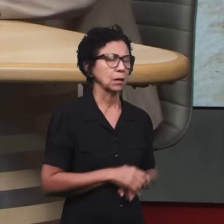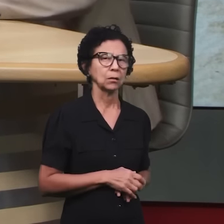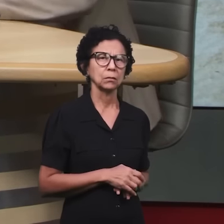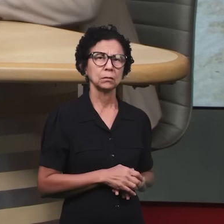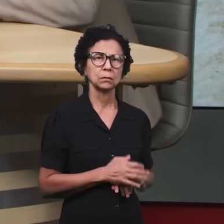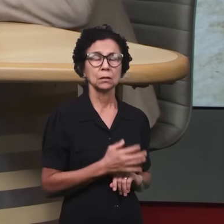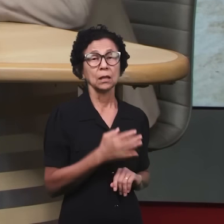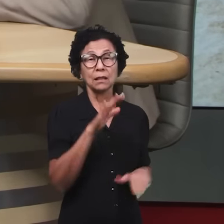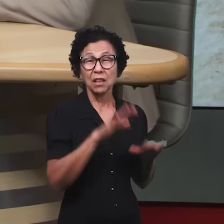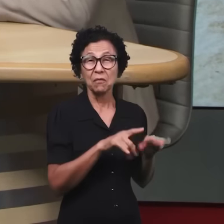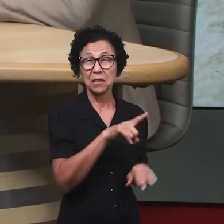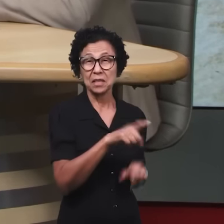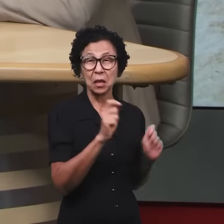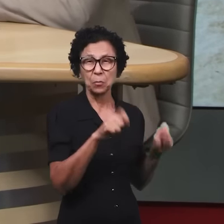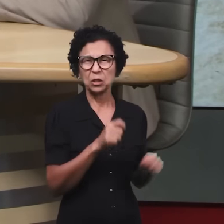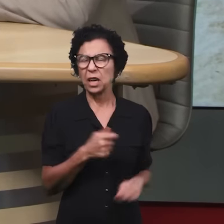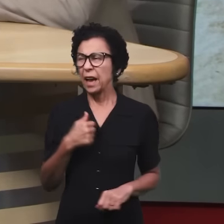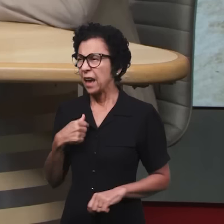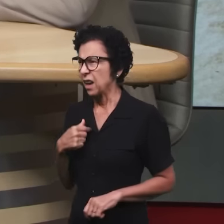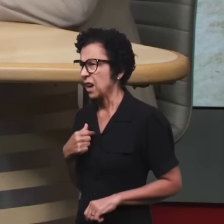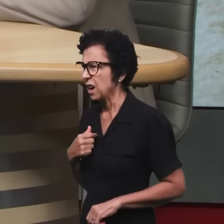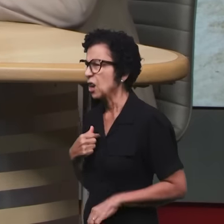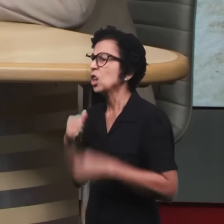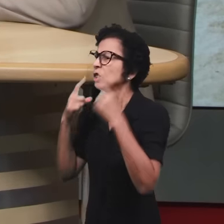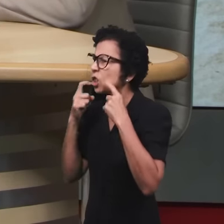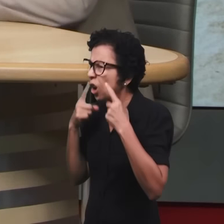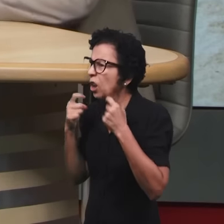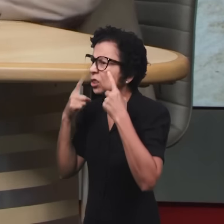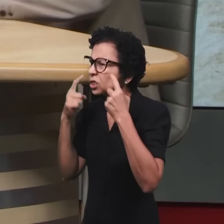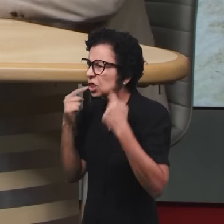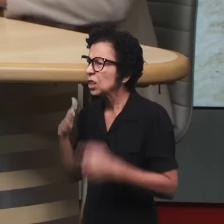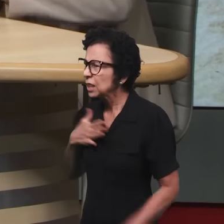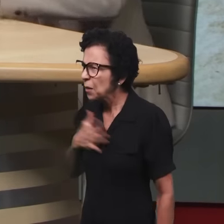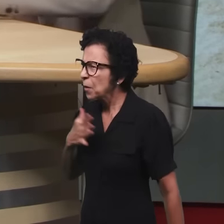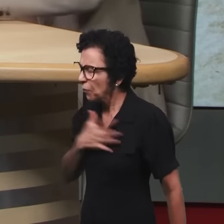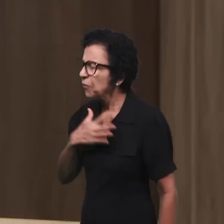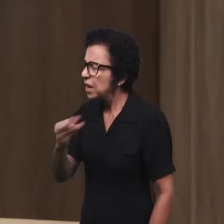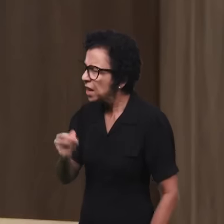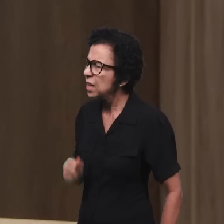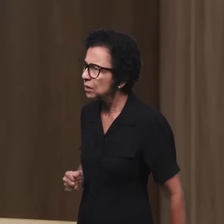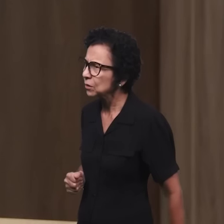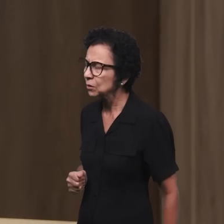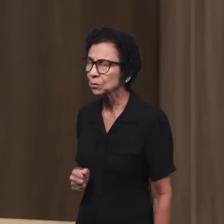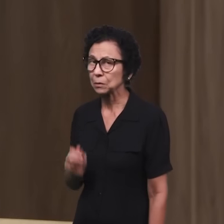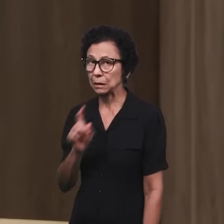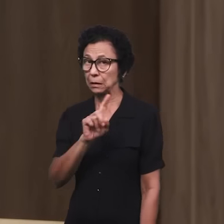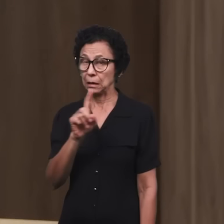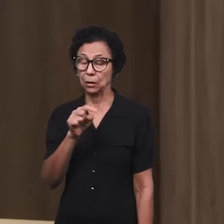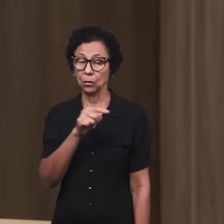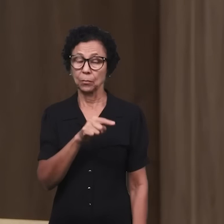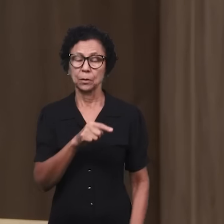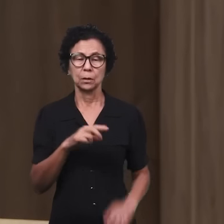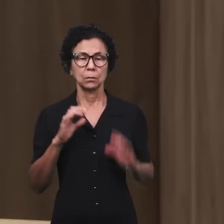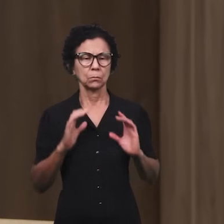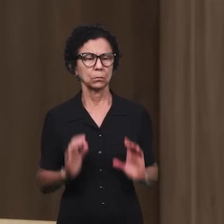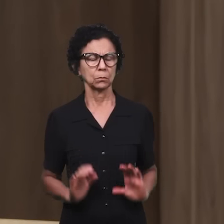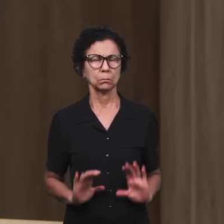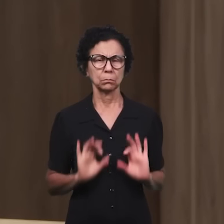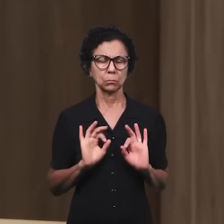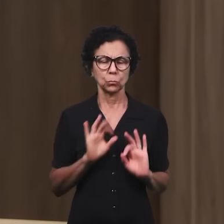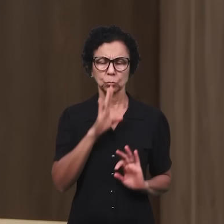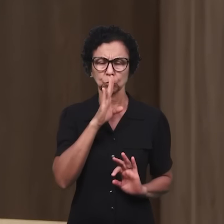de chorar, não. Eu vou chorar, é do meu menino, né? Então, o senhor está dando aqui uma palavra a